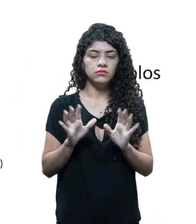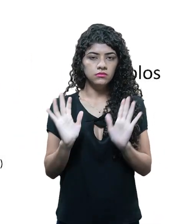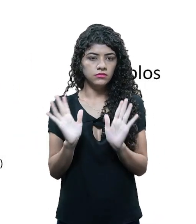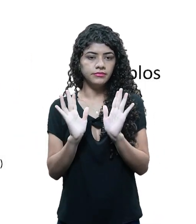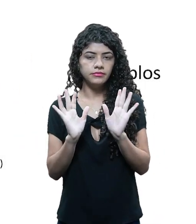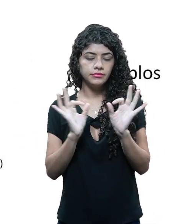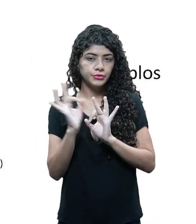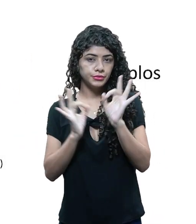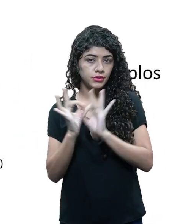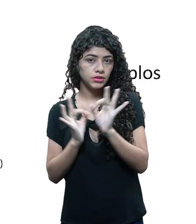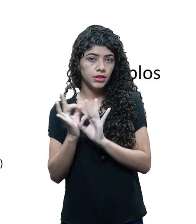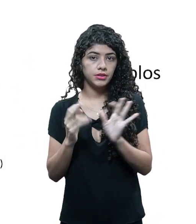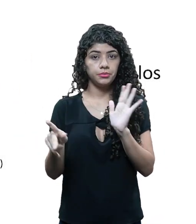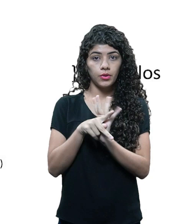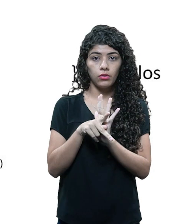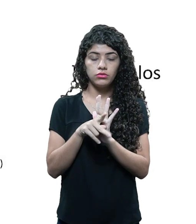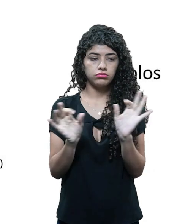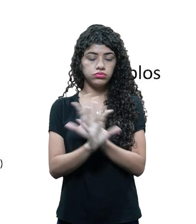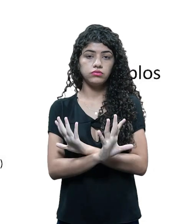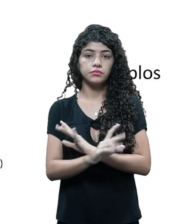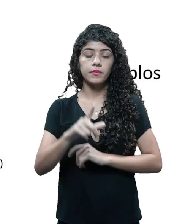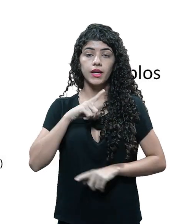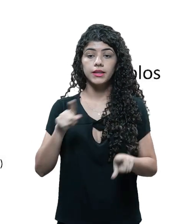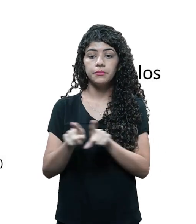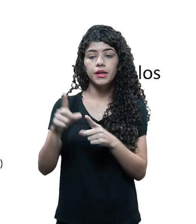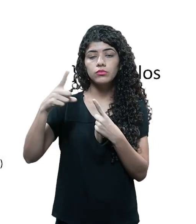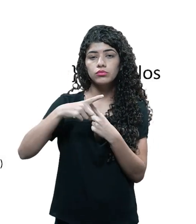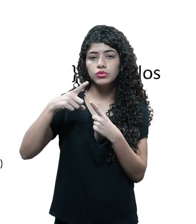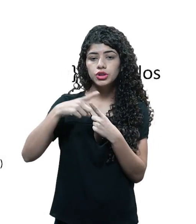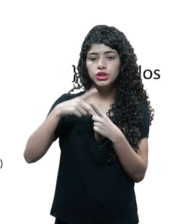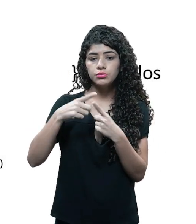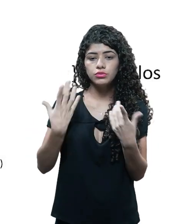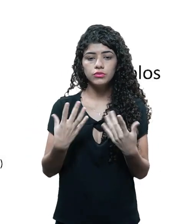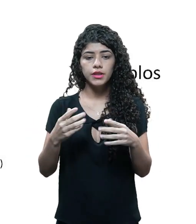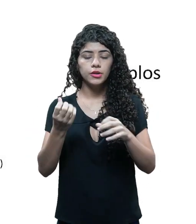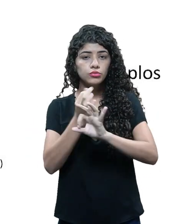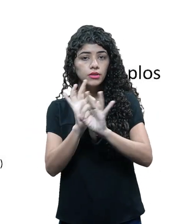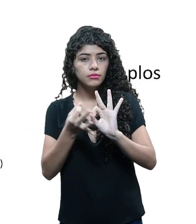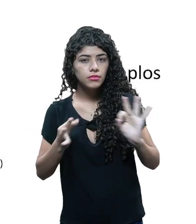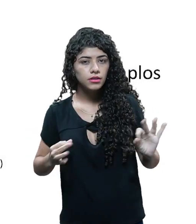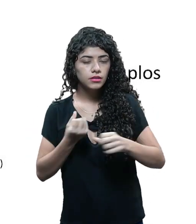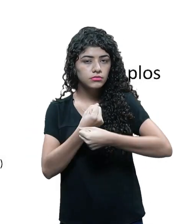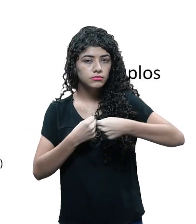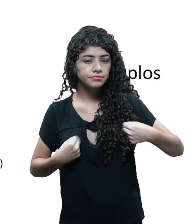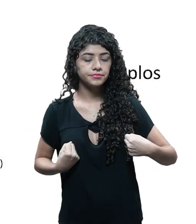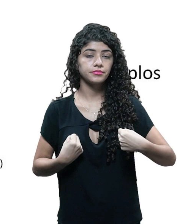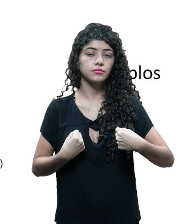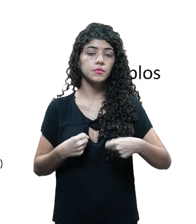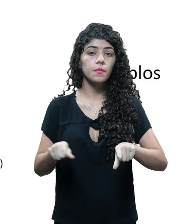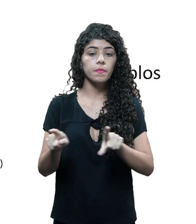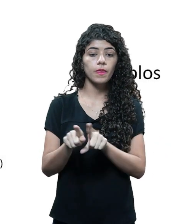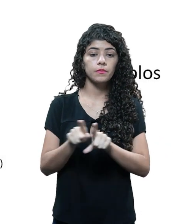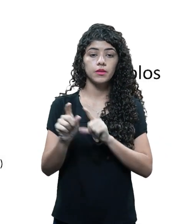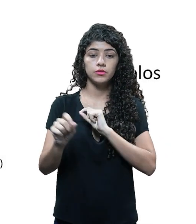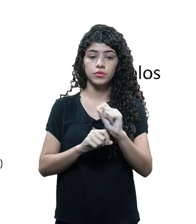configurações de margens e tem um tipo de fonte, que é a Courier New, tem um tamanho de fonte que é A12.